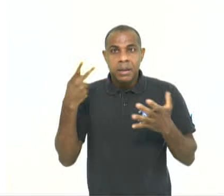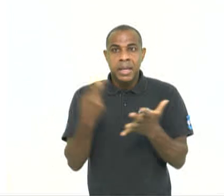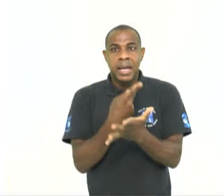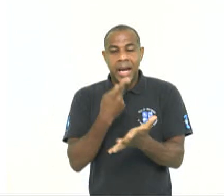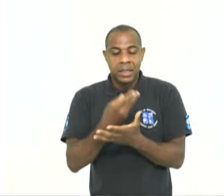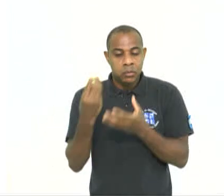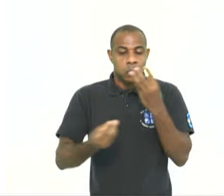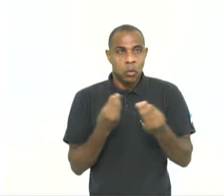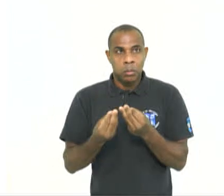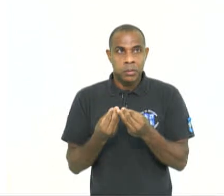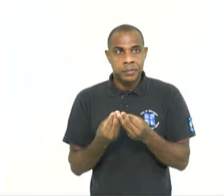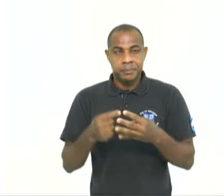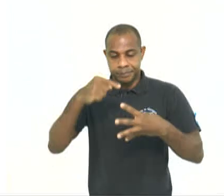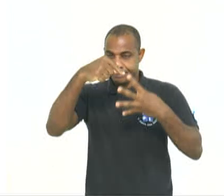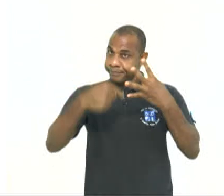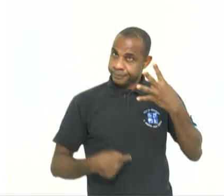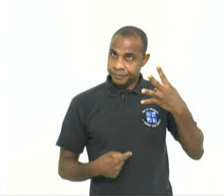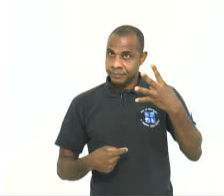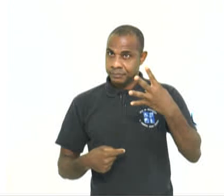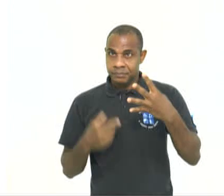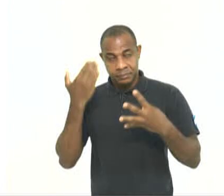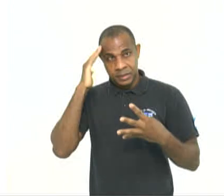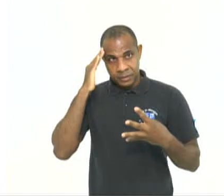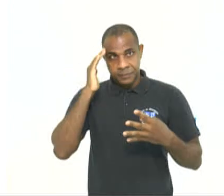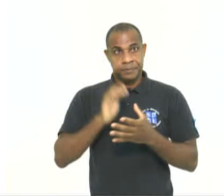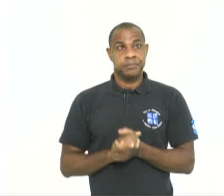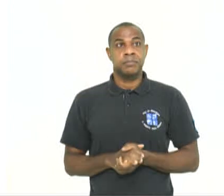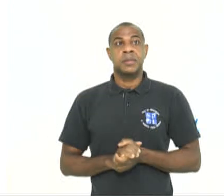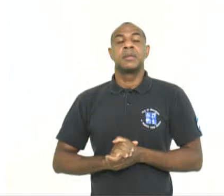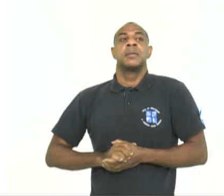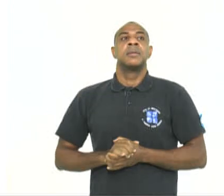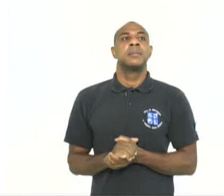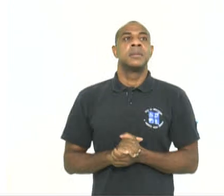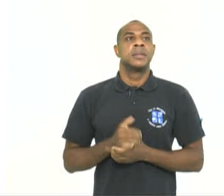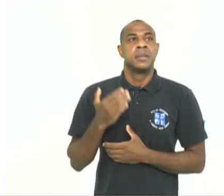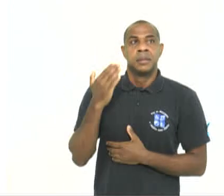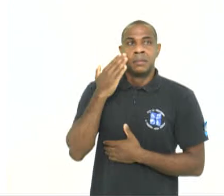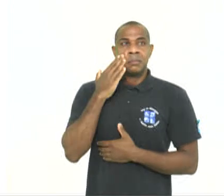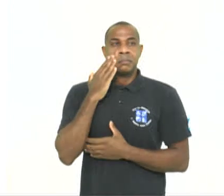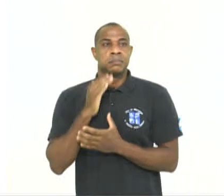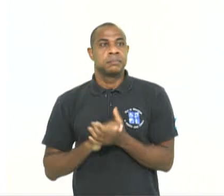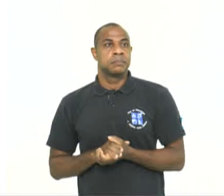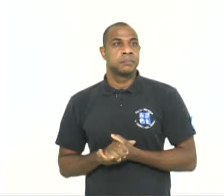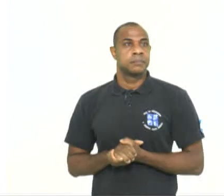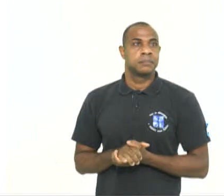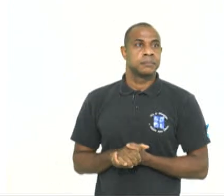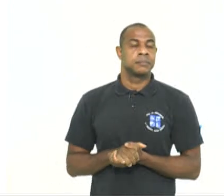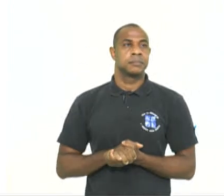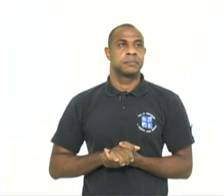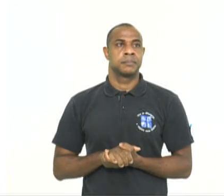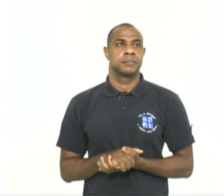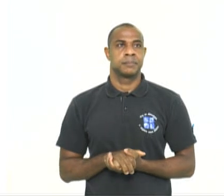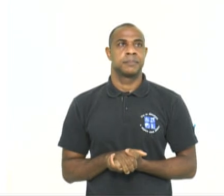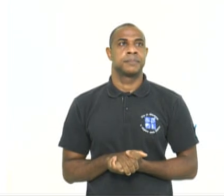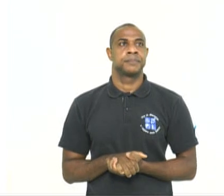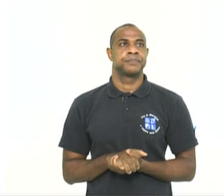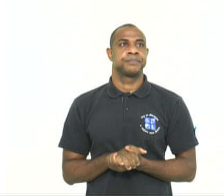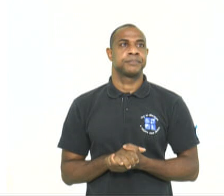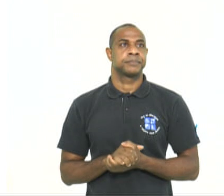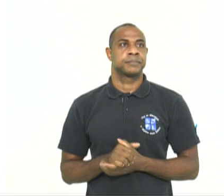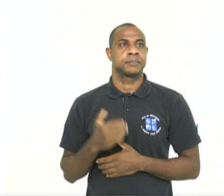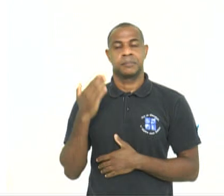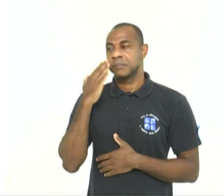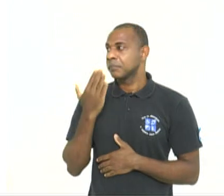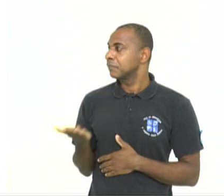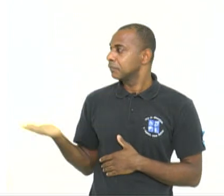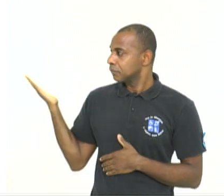do sangue. No indivíduo adulto é encontrado no canal medular dos ossos curtos e no canal medular de todos os ossos longos.